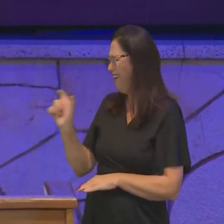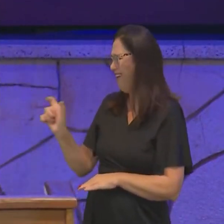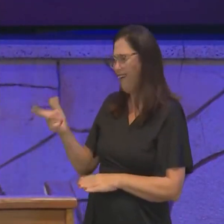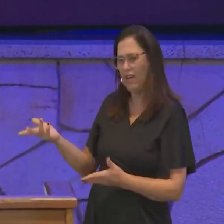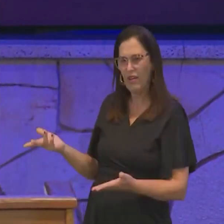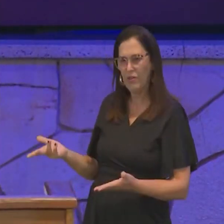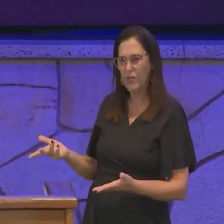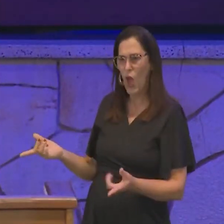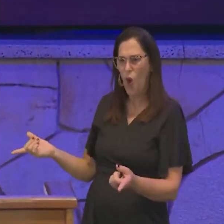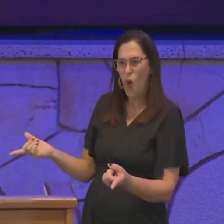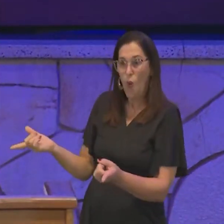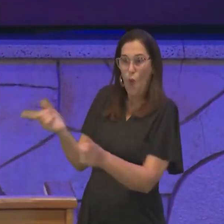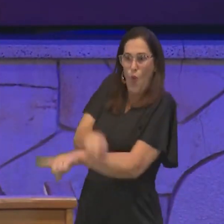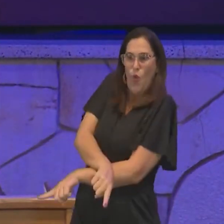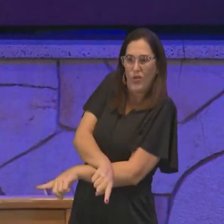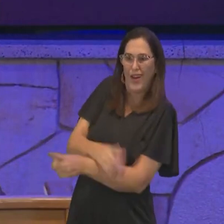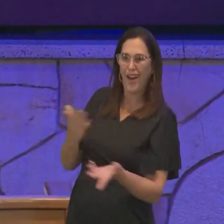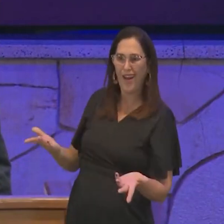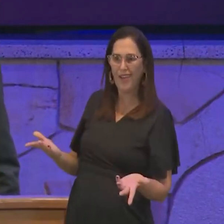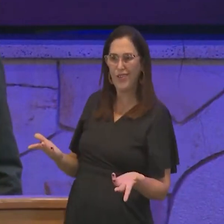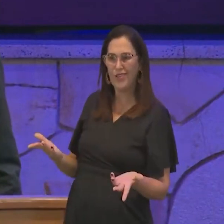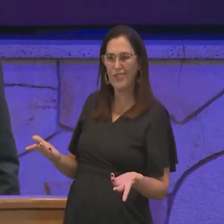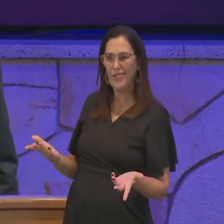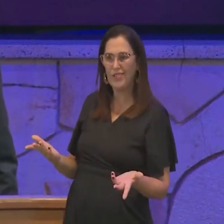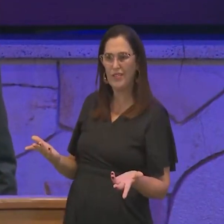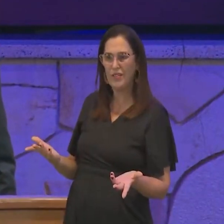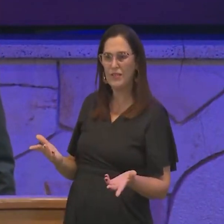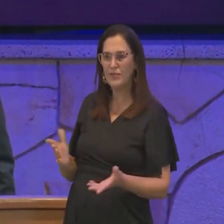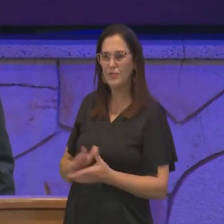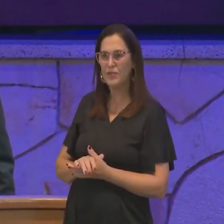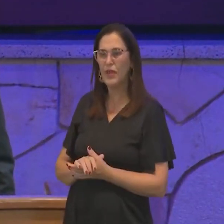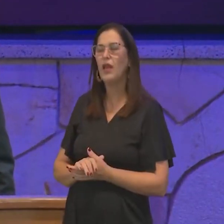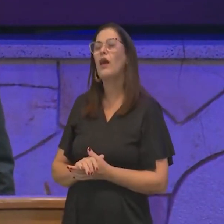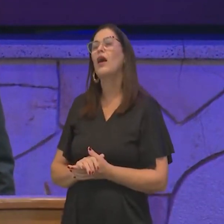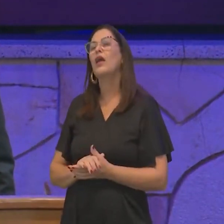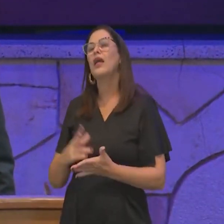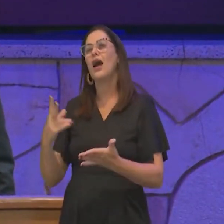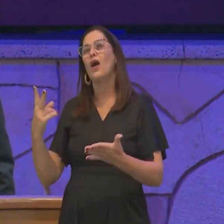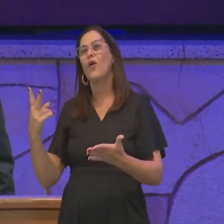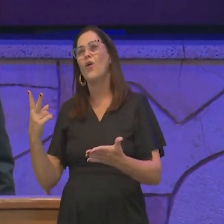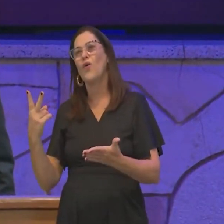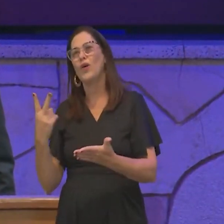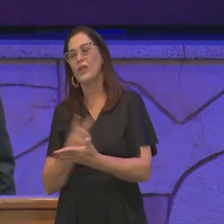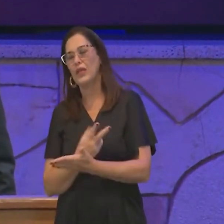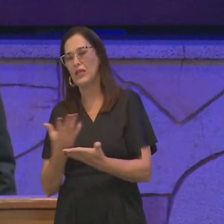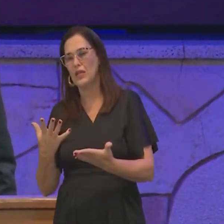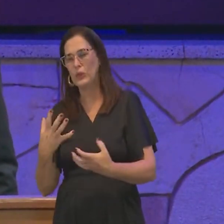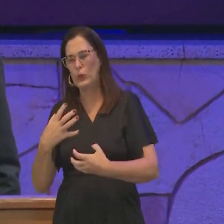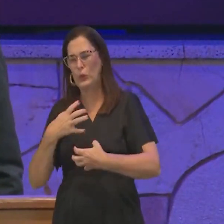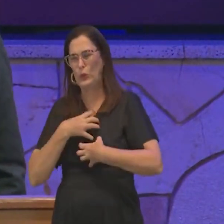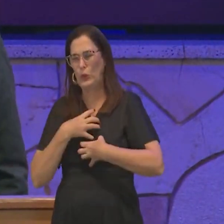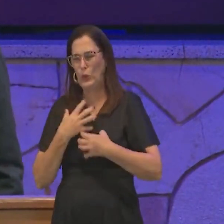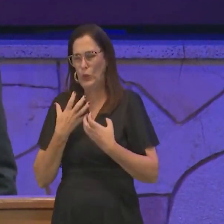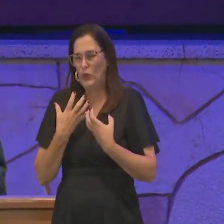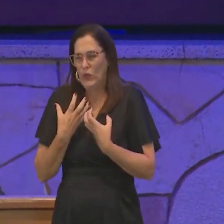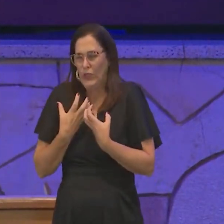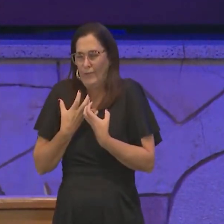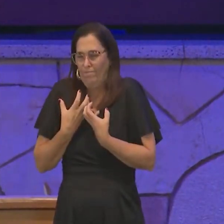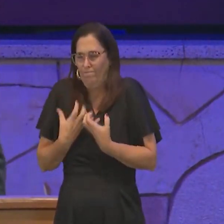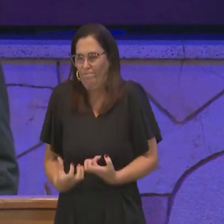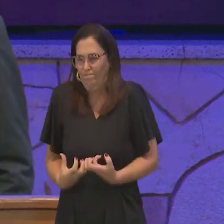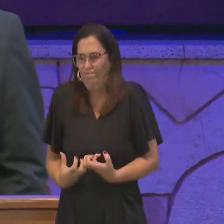uma inversão terrível, queridos, na escala de valores. Pois foi exatamente, querido, com essa carga emocional, essa